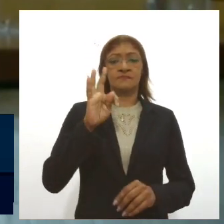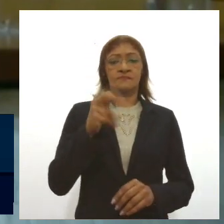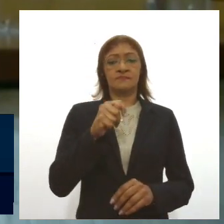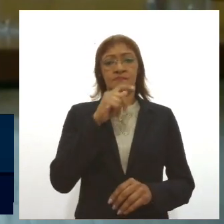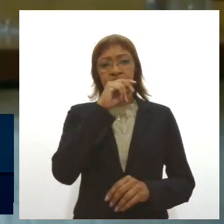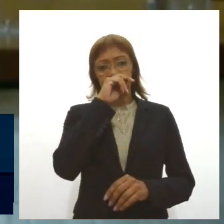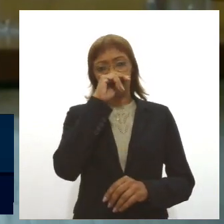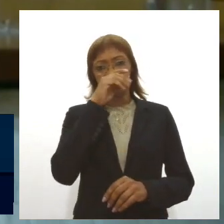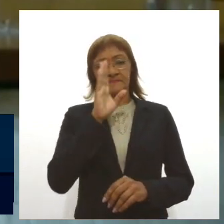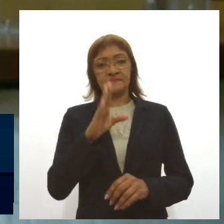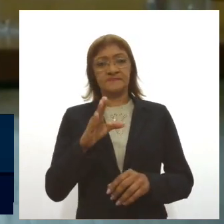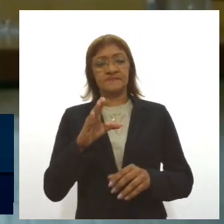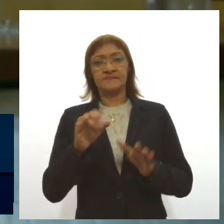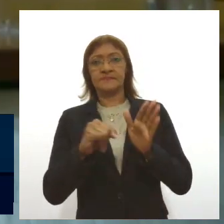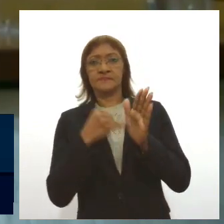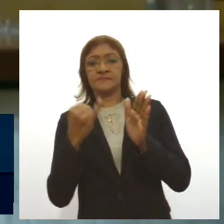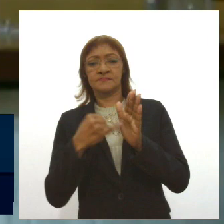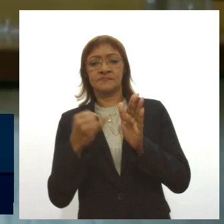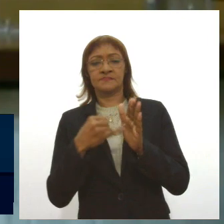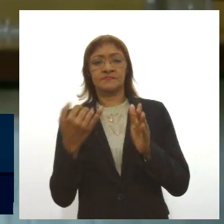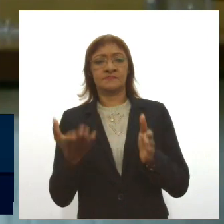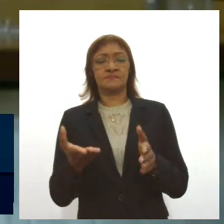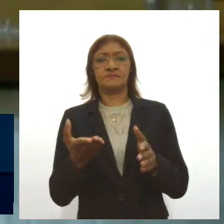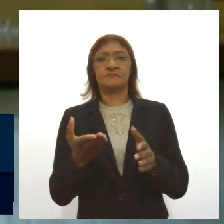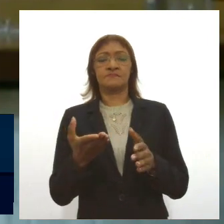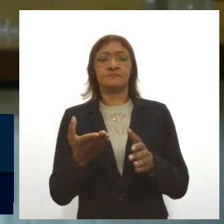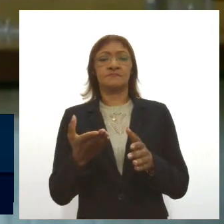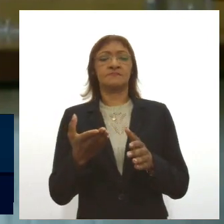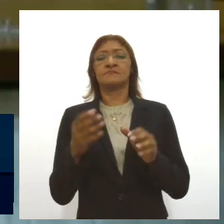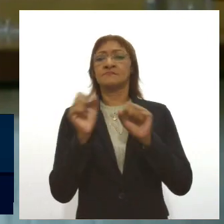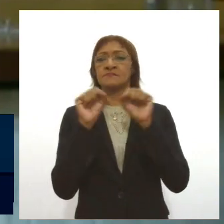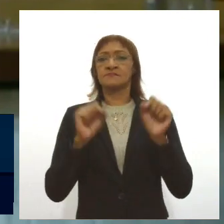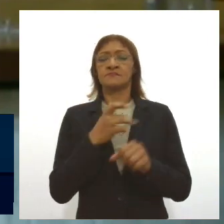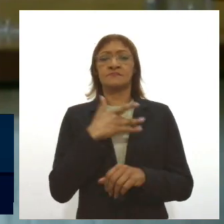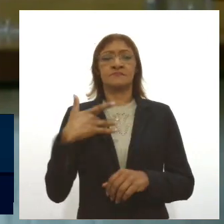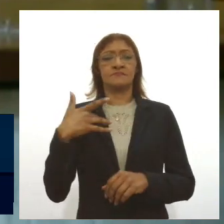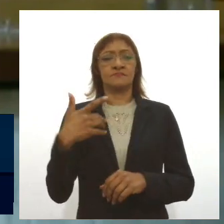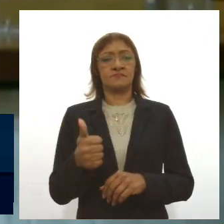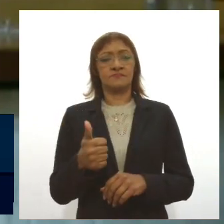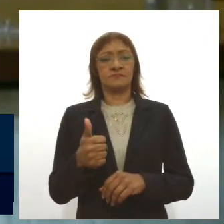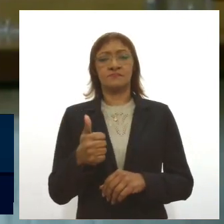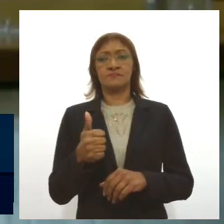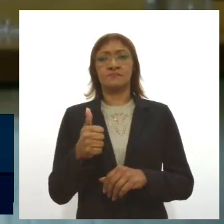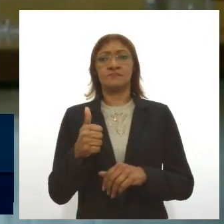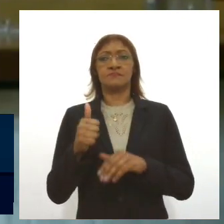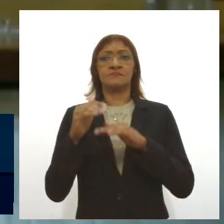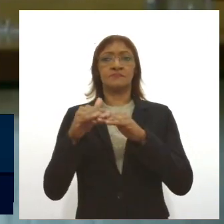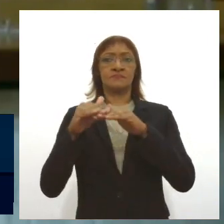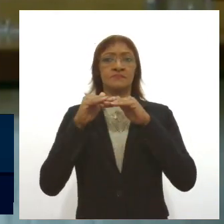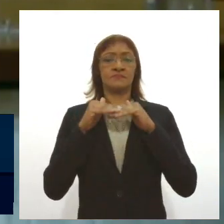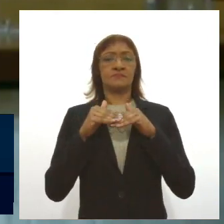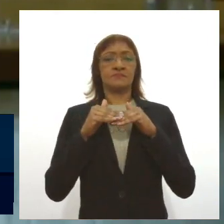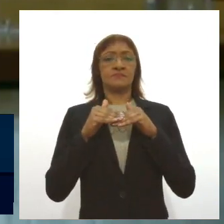são seletistas, trabalhadores da Fundação Hospitalar de Saúde. Recebi esse apelo semana passada,